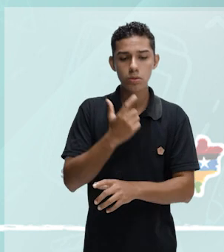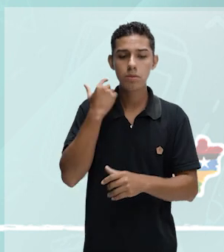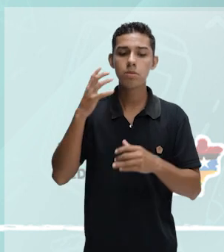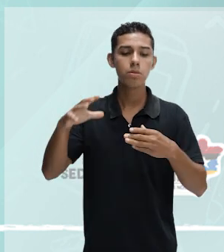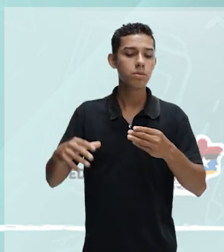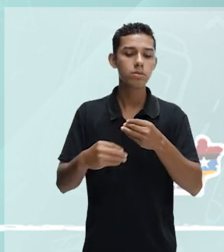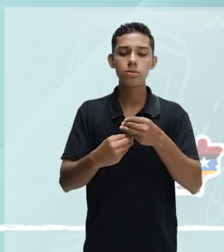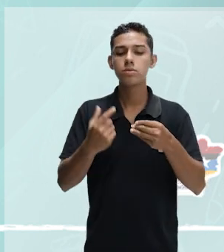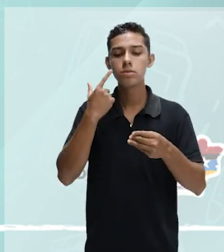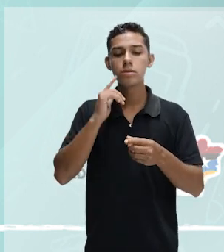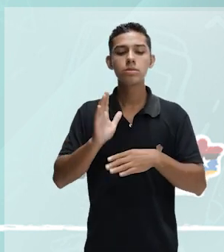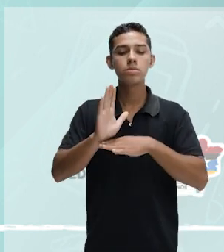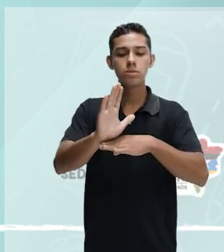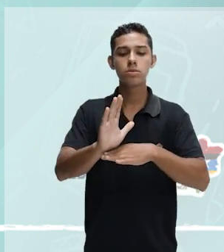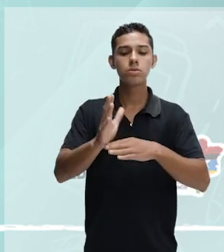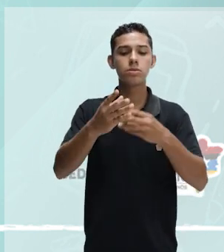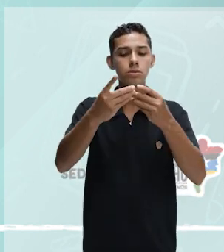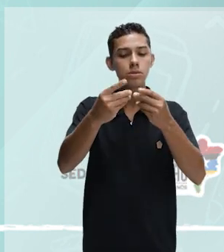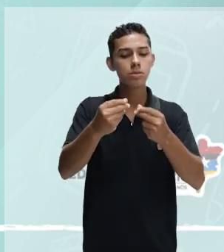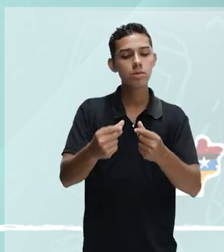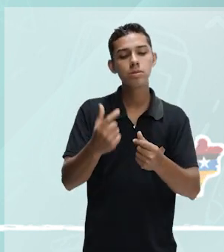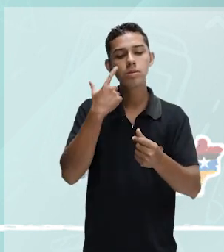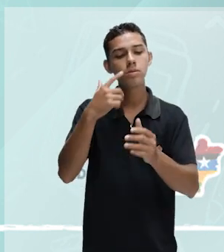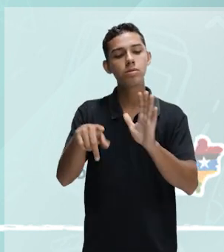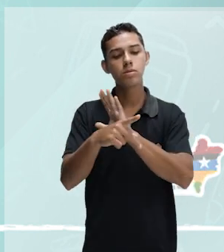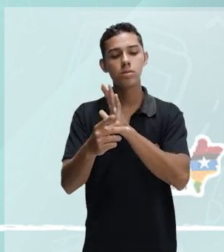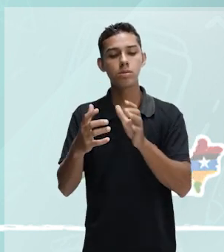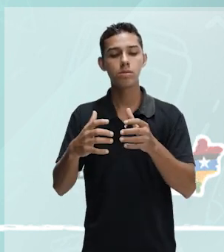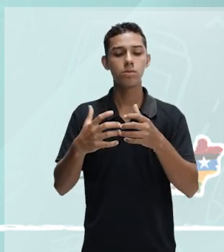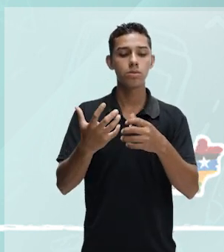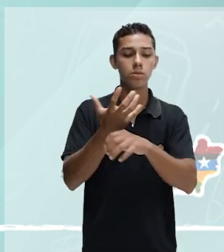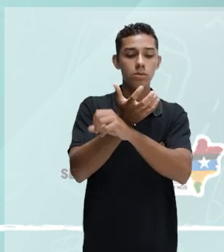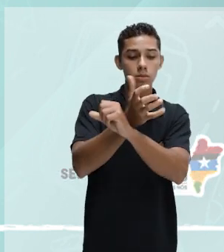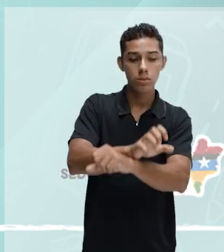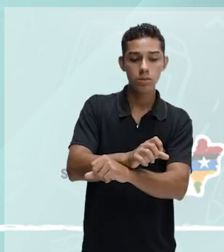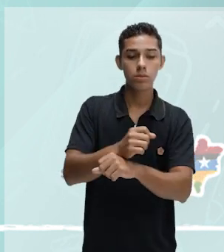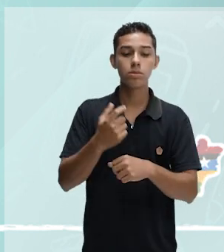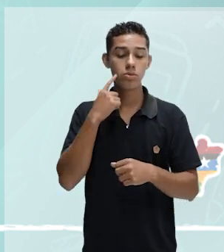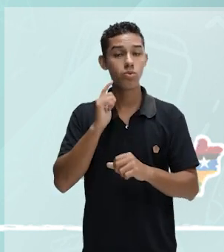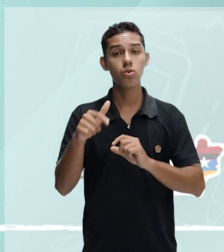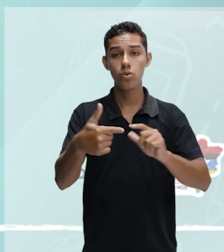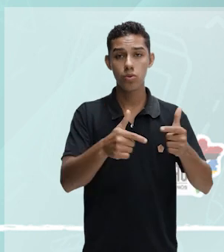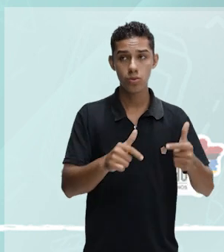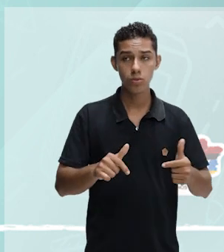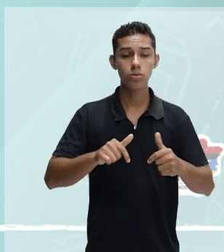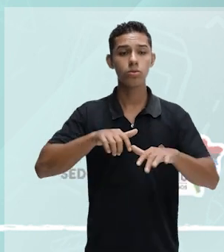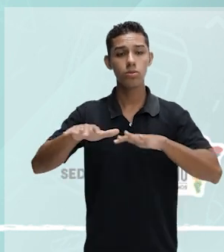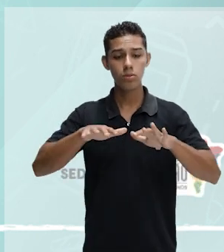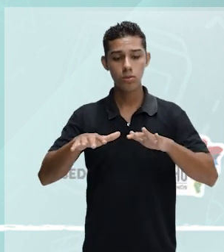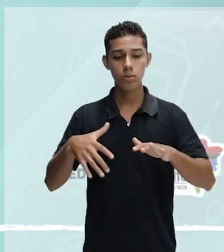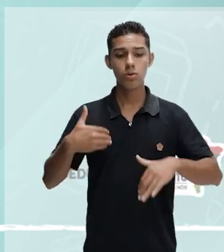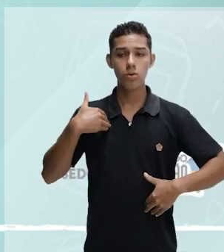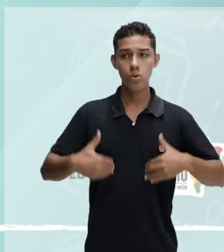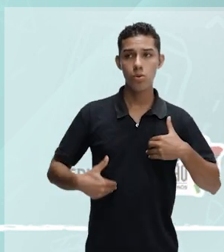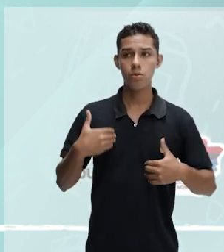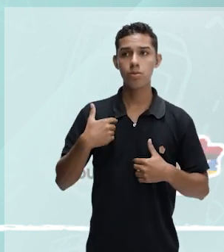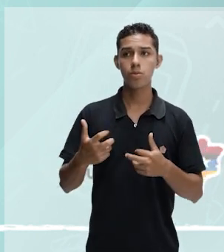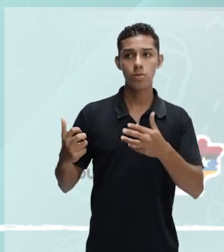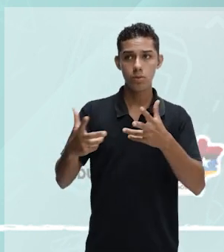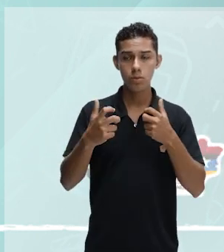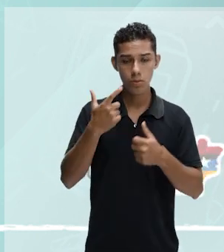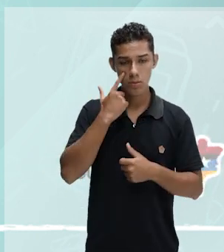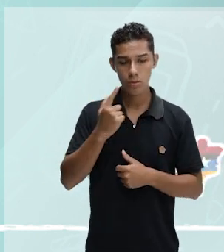auxiliando dessa maneira no deslizamento de uns sobre os outros, a partir dos diferentes movimentos do corpo. Percebam aqui,